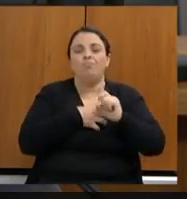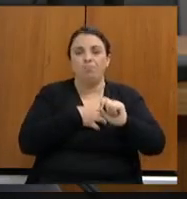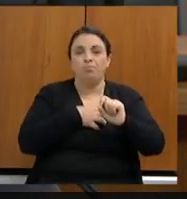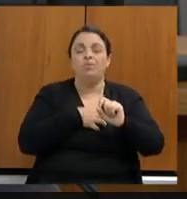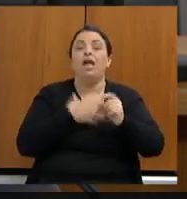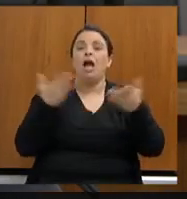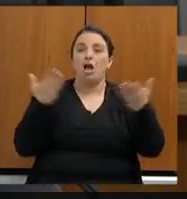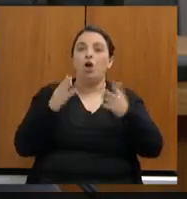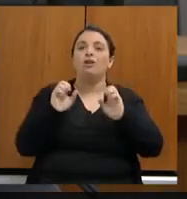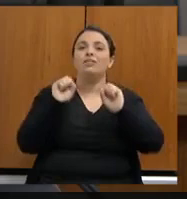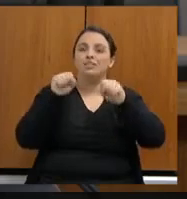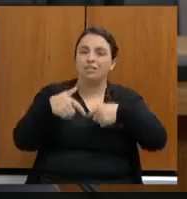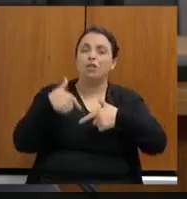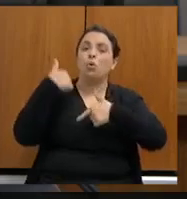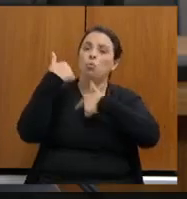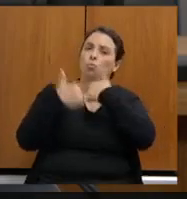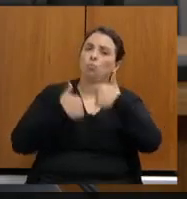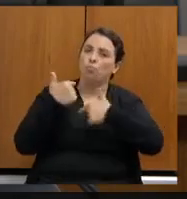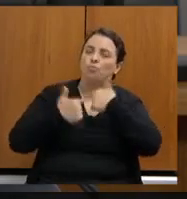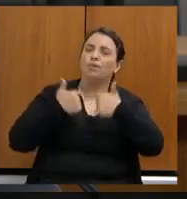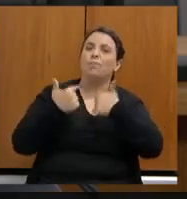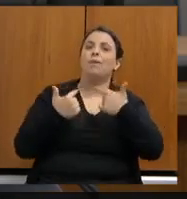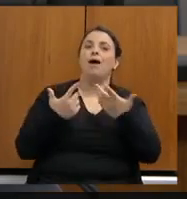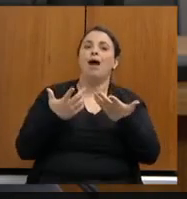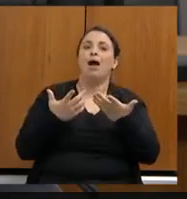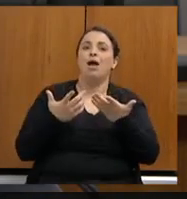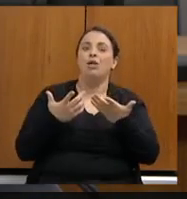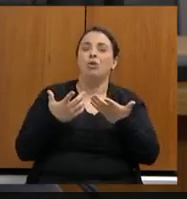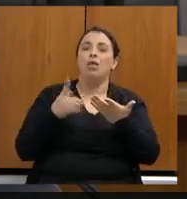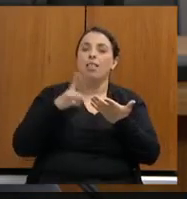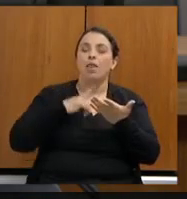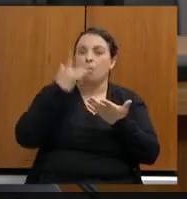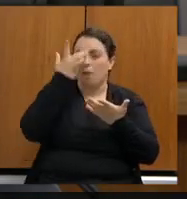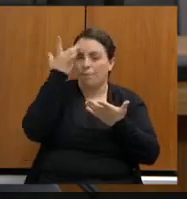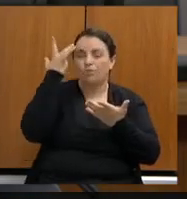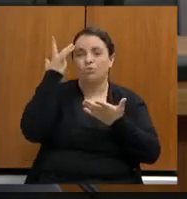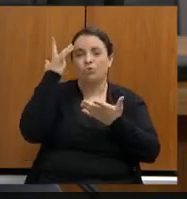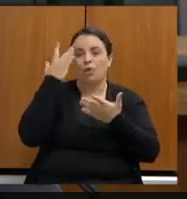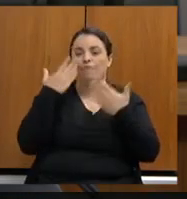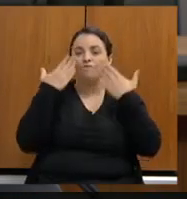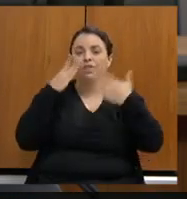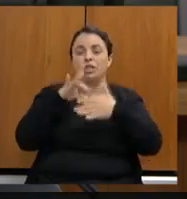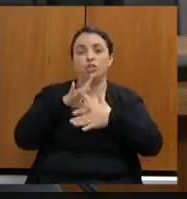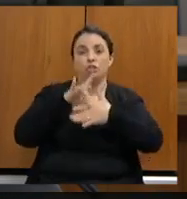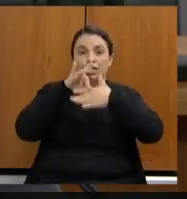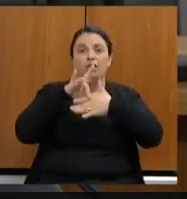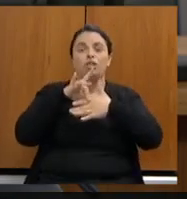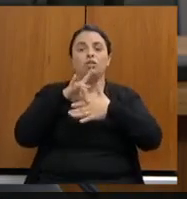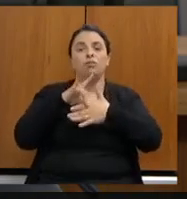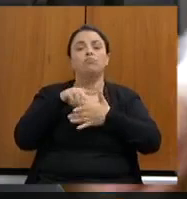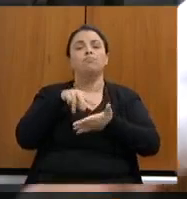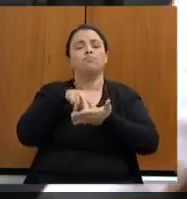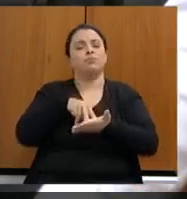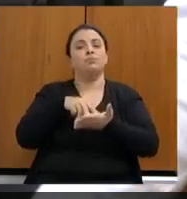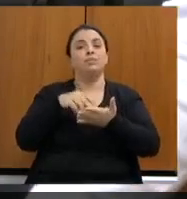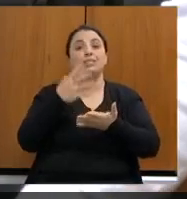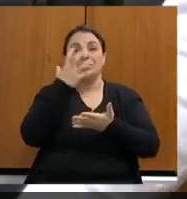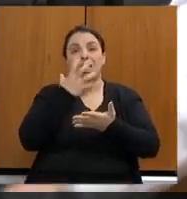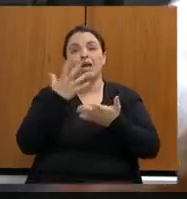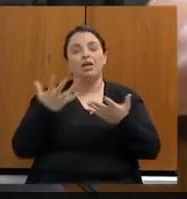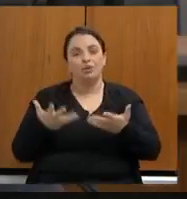operacional né Nós temos Combatente à frente dessa situação que é gravíssima essa